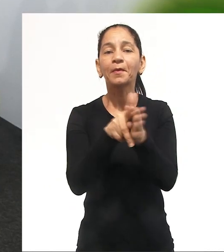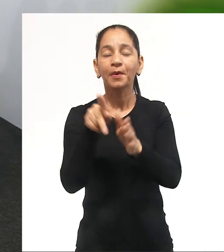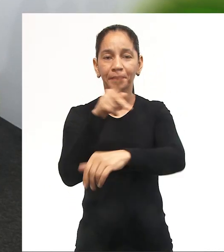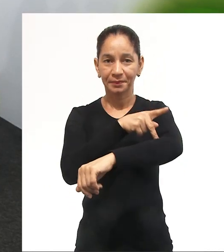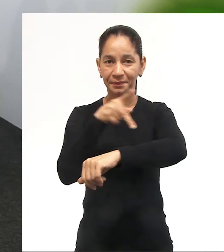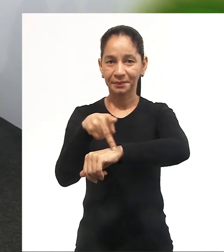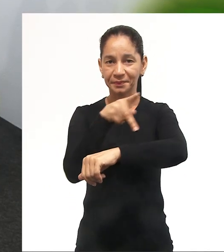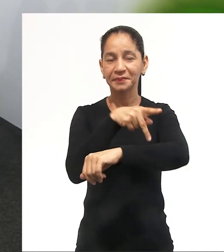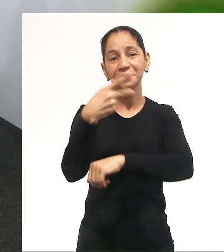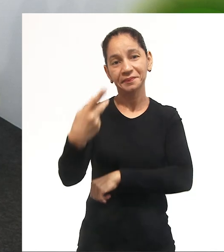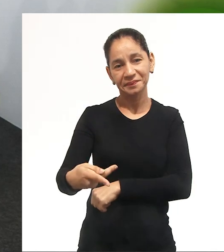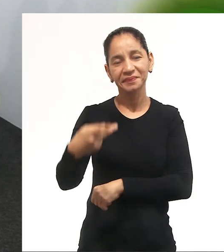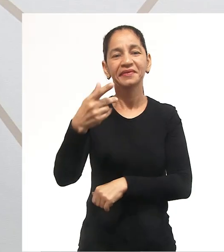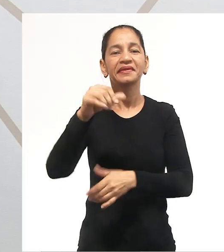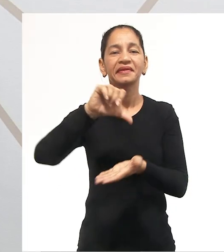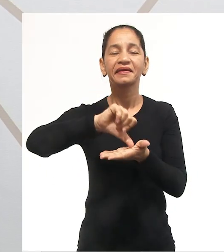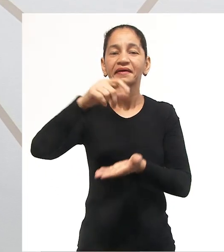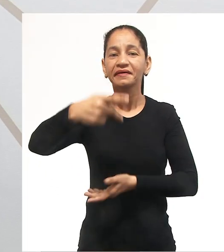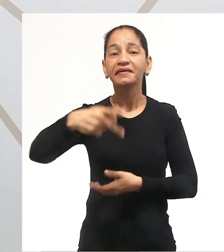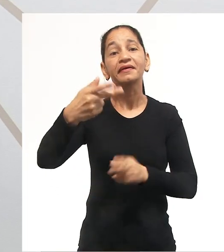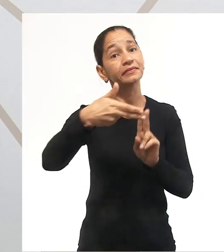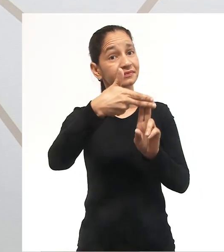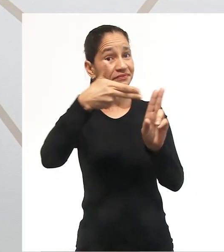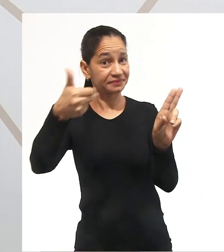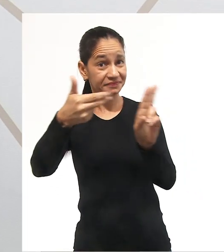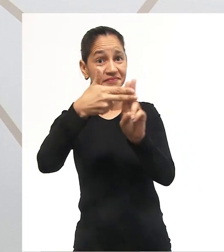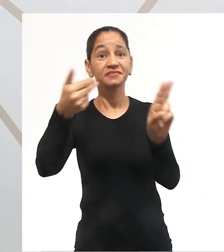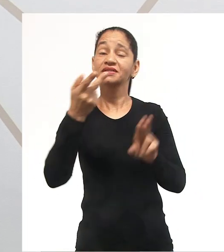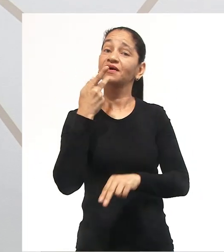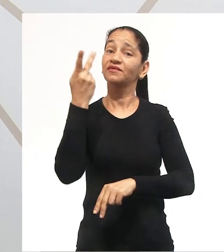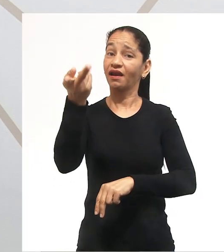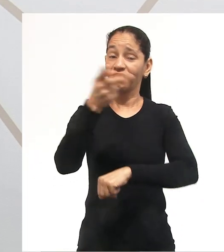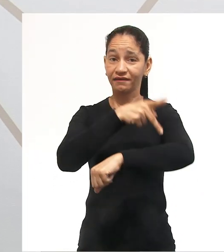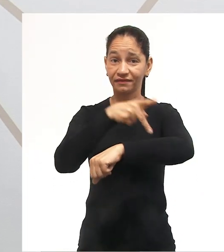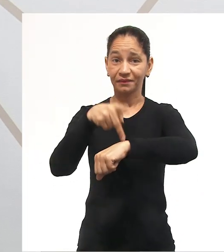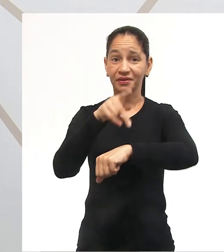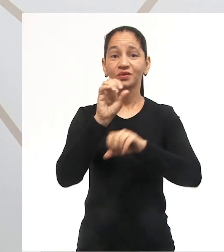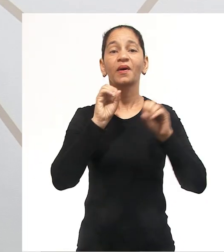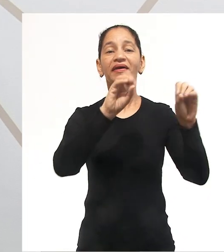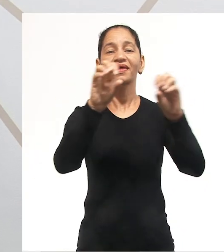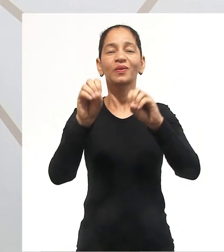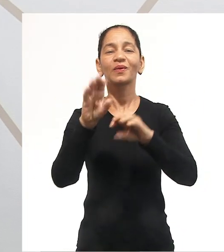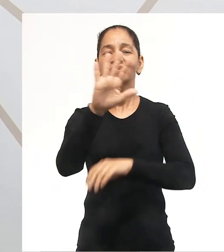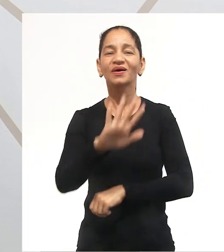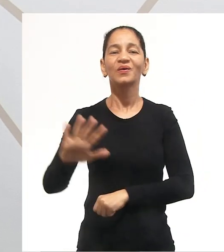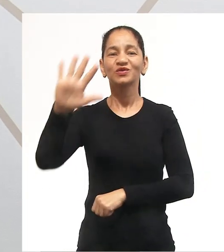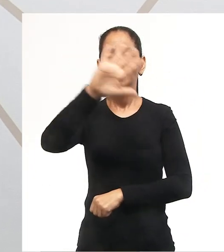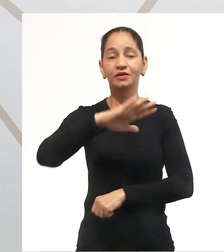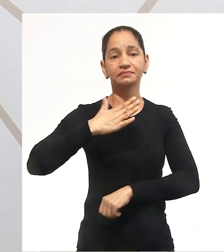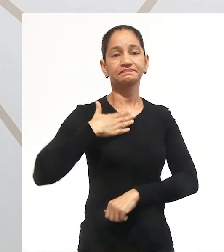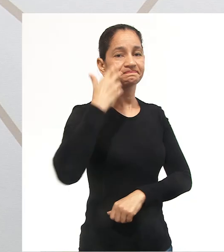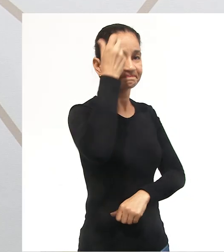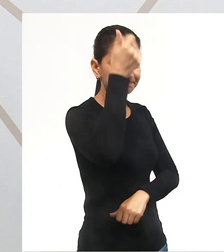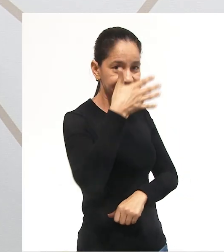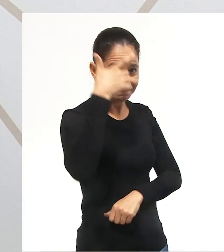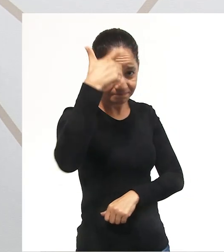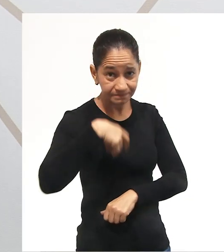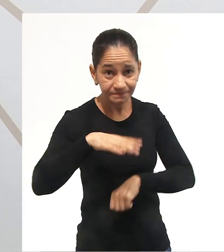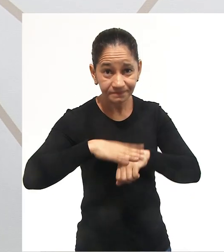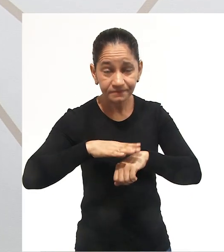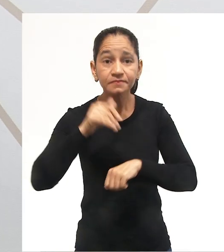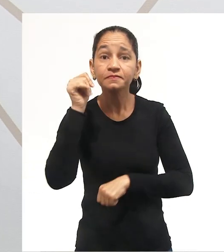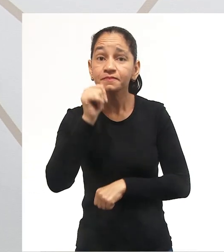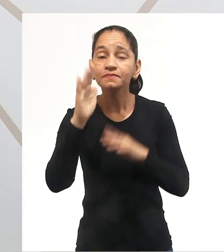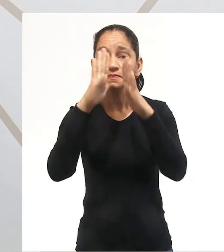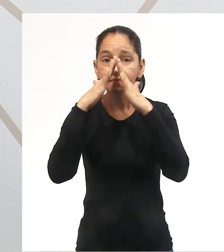em pedagogia do campus Porto Velho, Zona Norte, já que a gente está falando de pedagogia de educação. Bom, iniciarei com a minha audiodescrição.